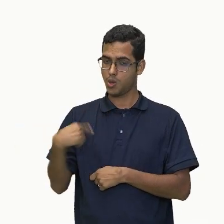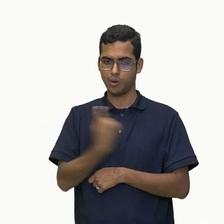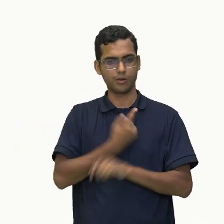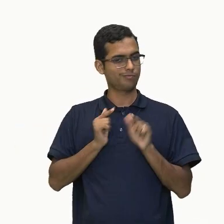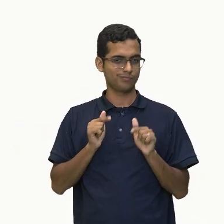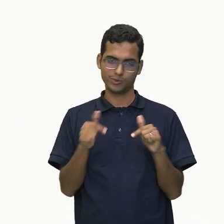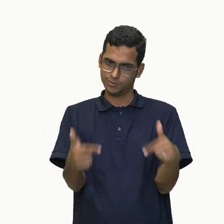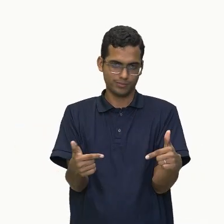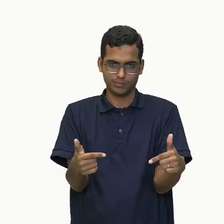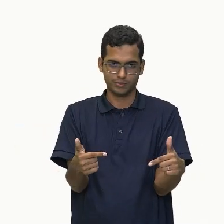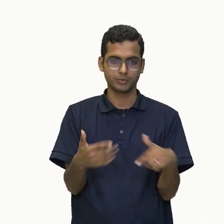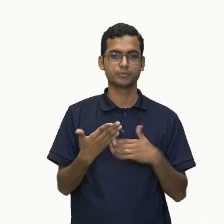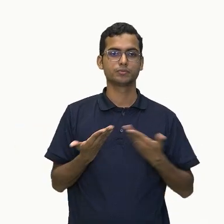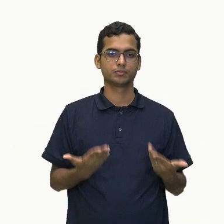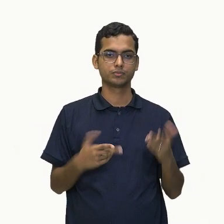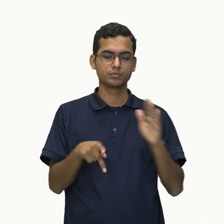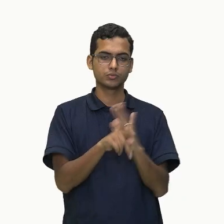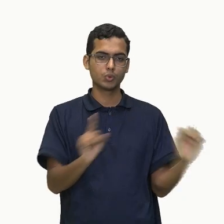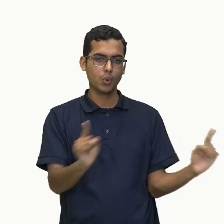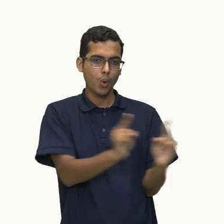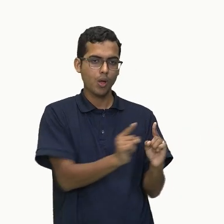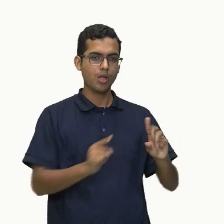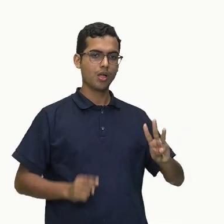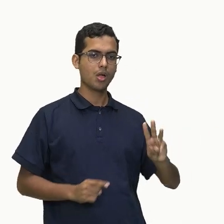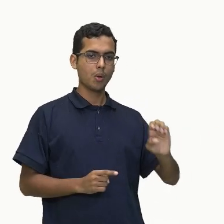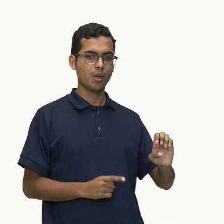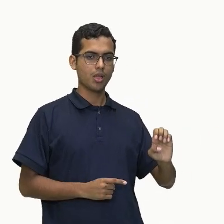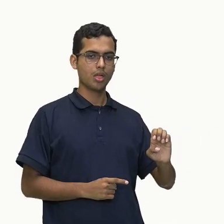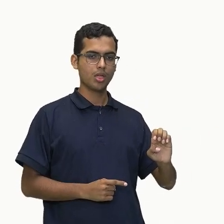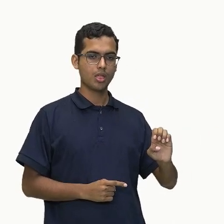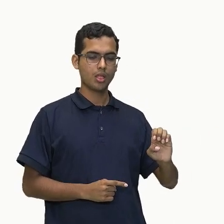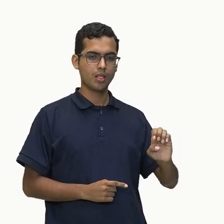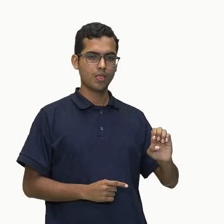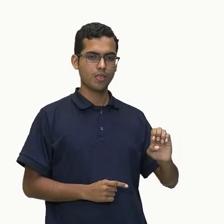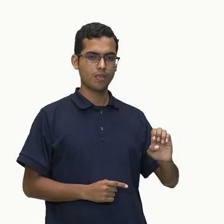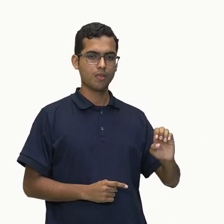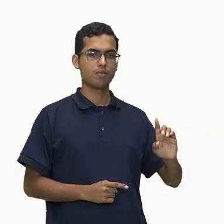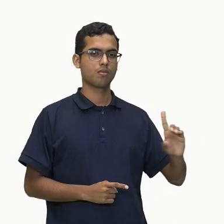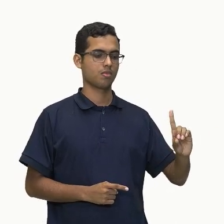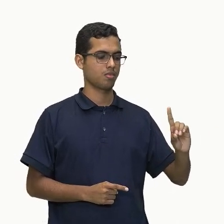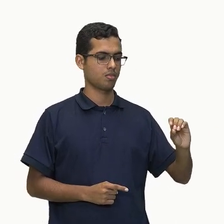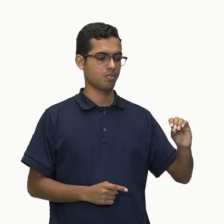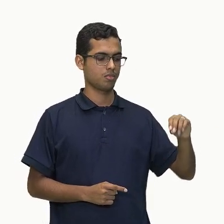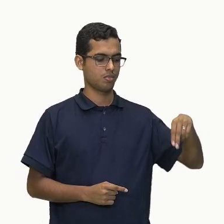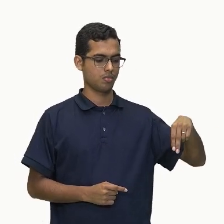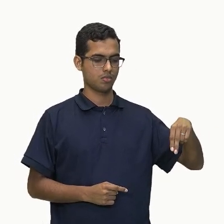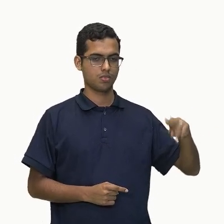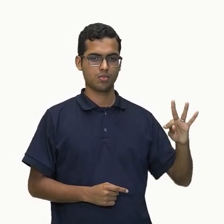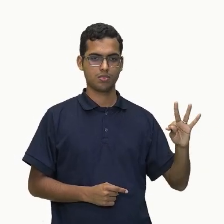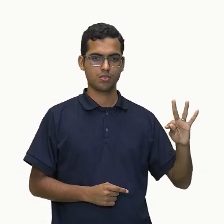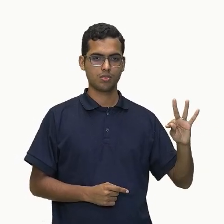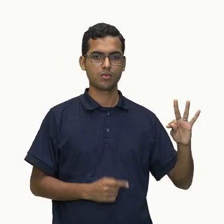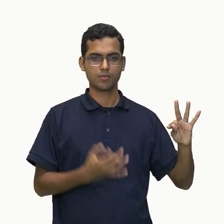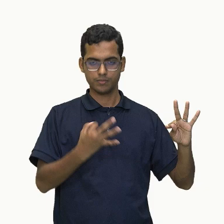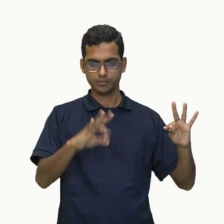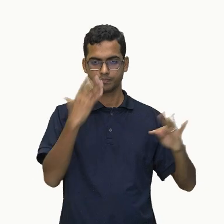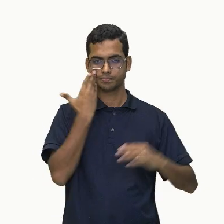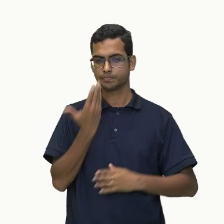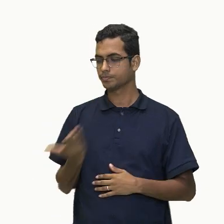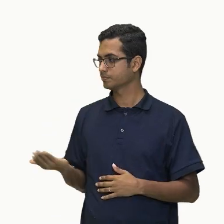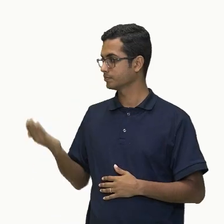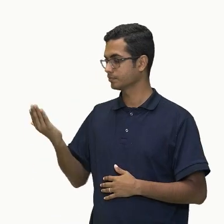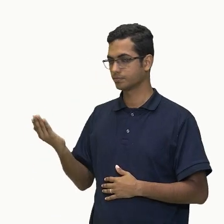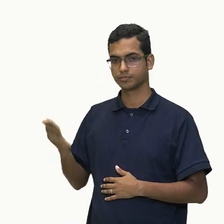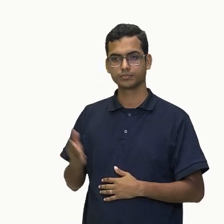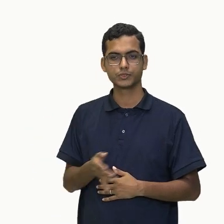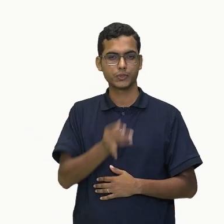duas palavrinhas do not viraram don't, ok? E vamos para os últimos exemplos